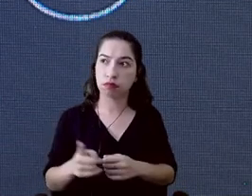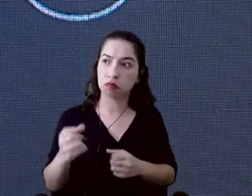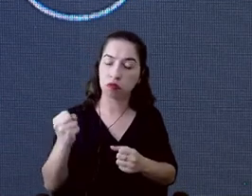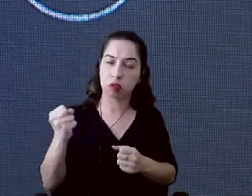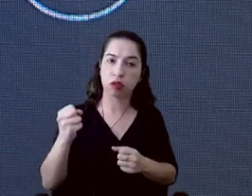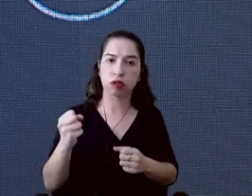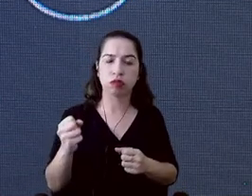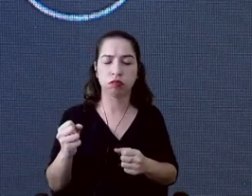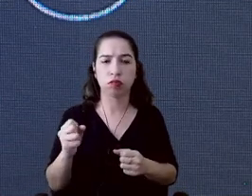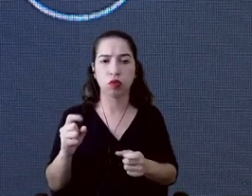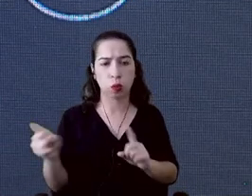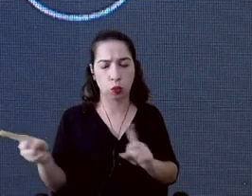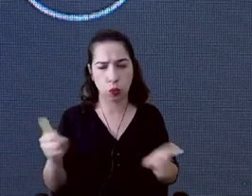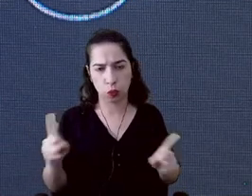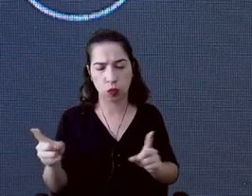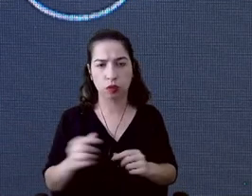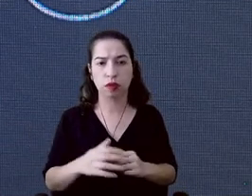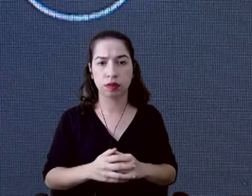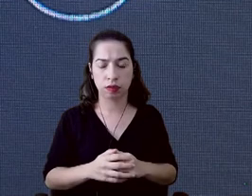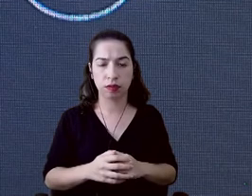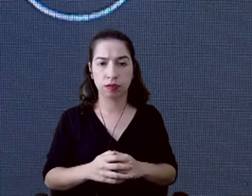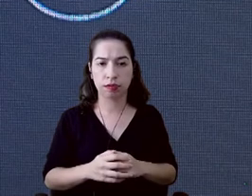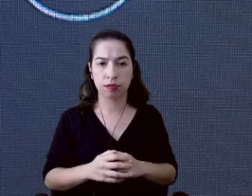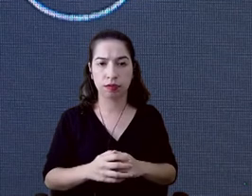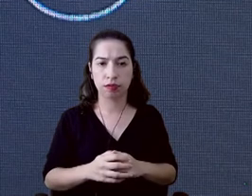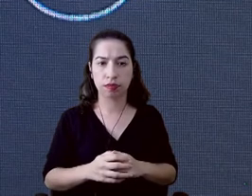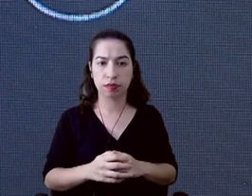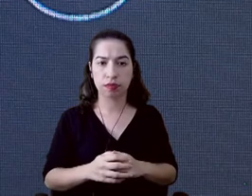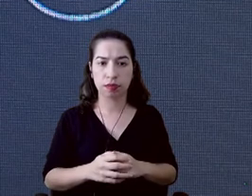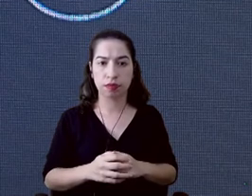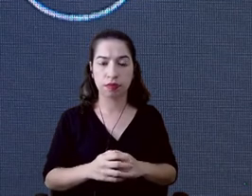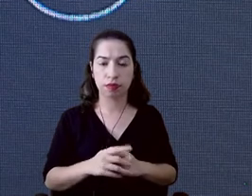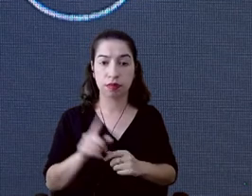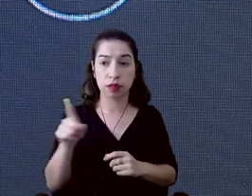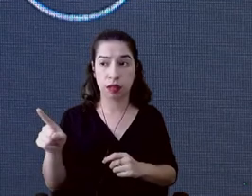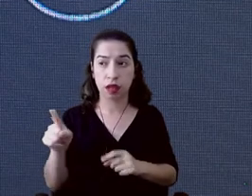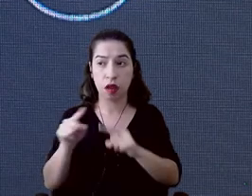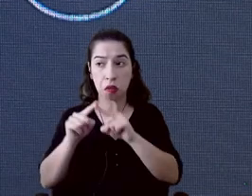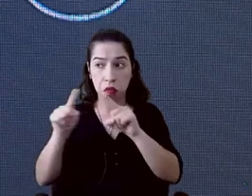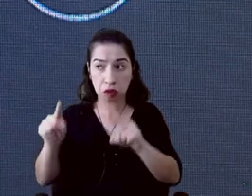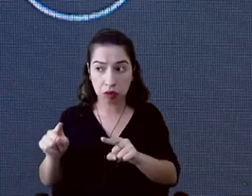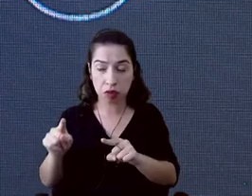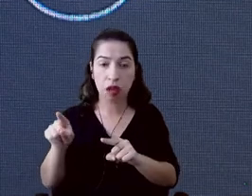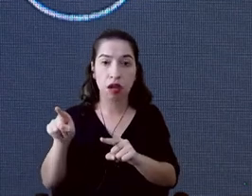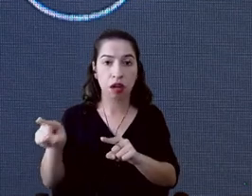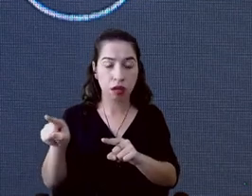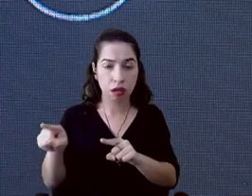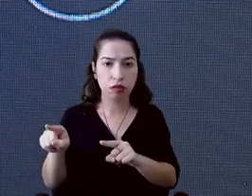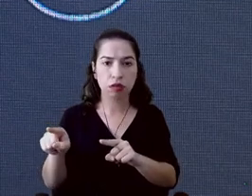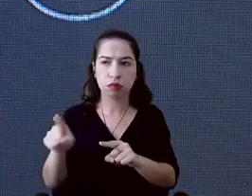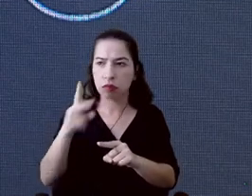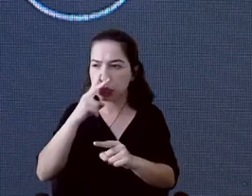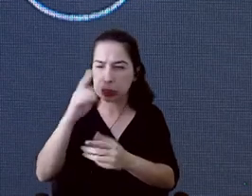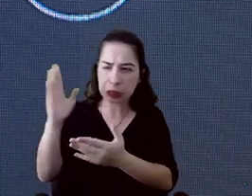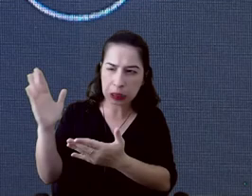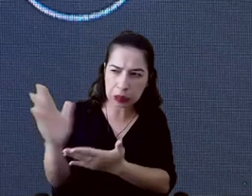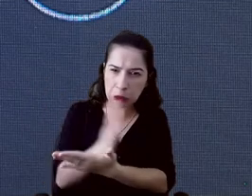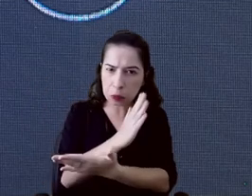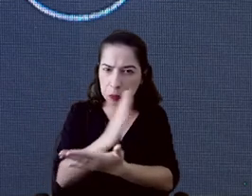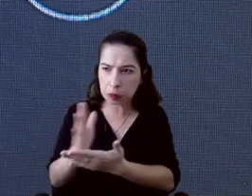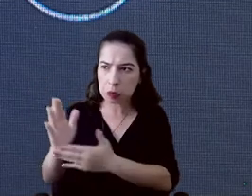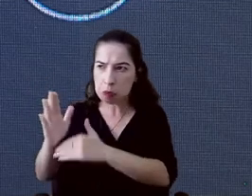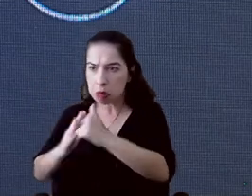dois lados potencial funcionário também para distinguir o joio do trigo não é fácil né